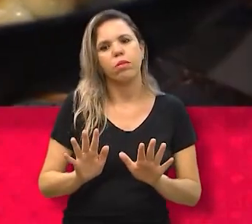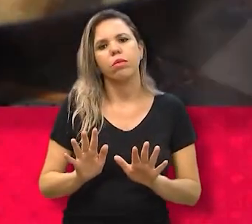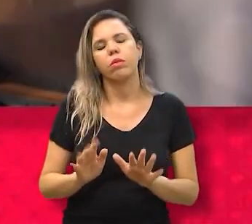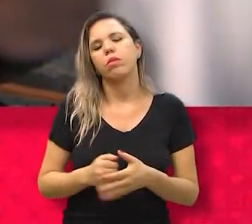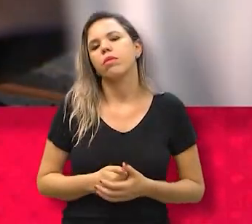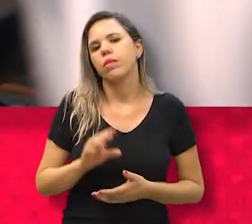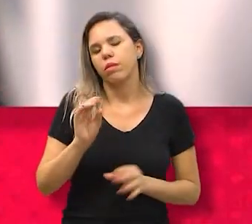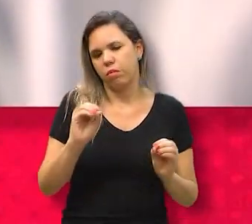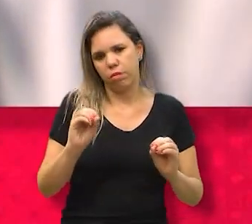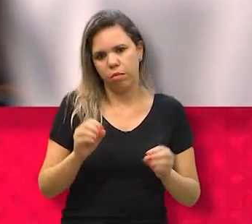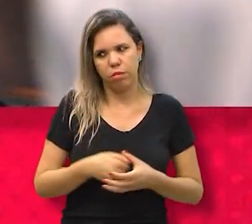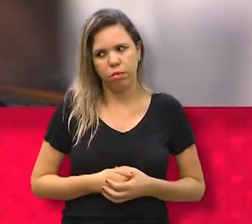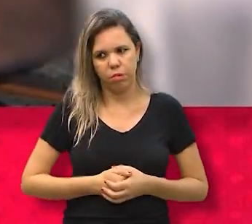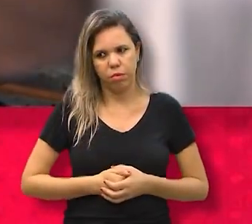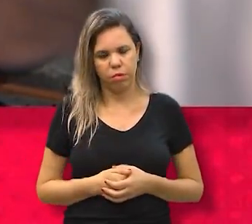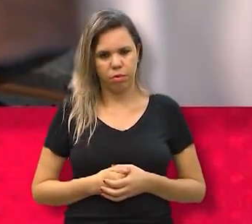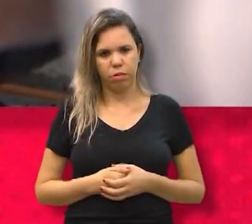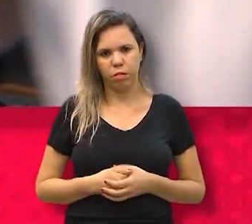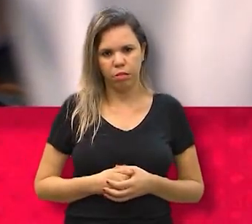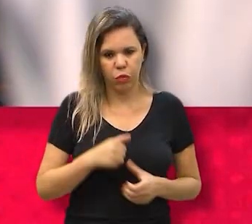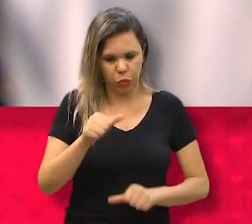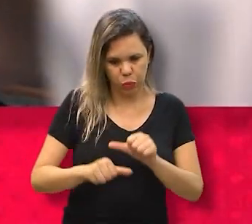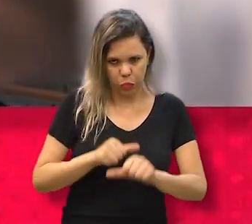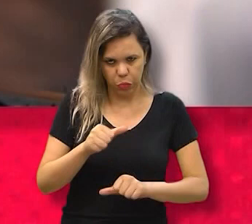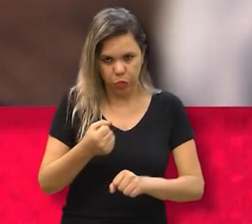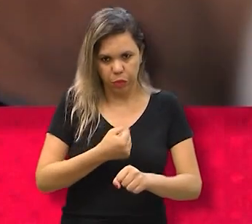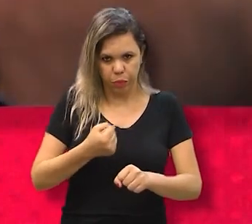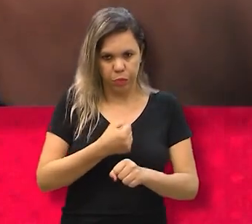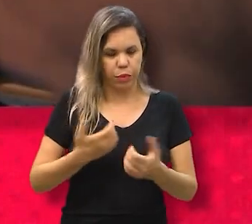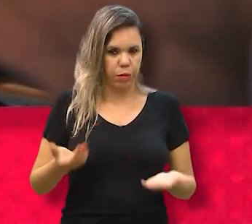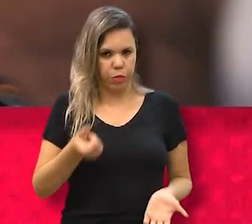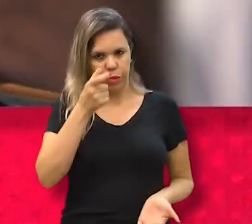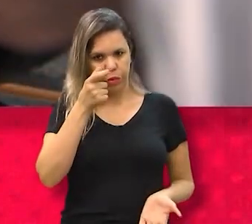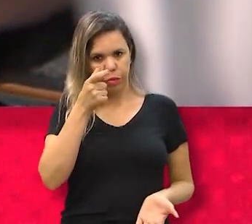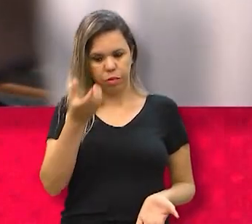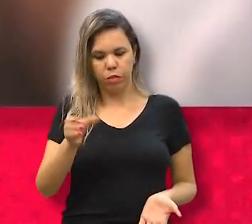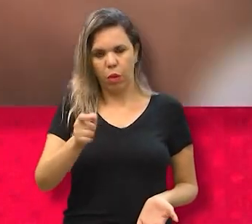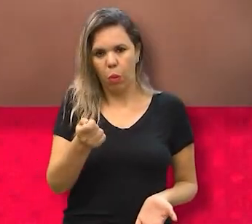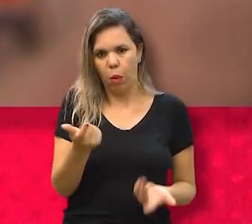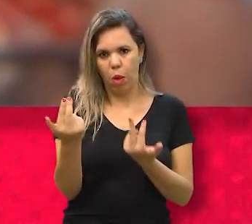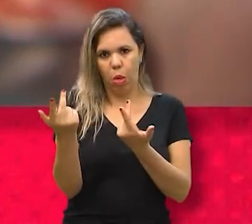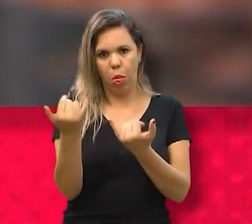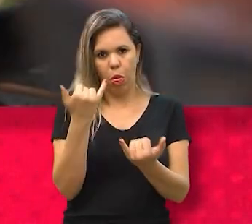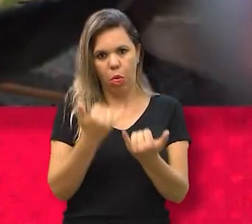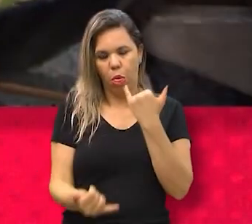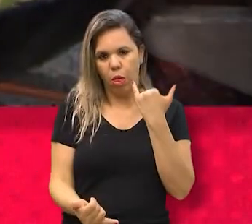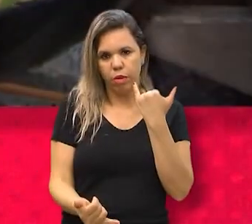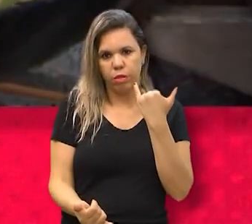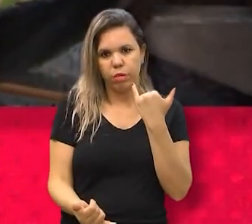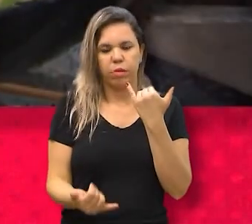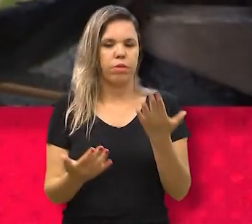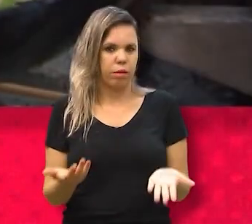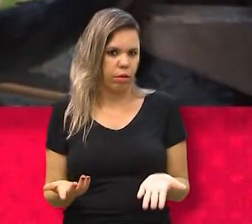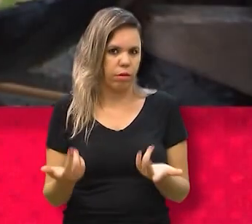bancada e não quer que grude nem um pouquinho e acaba ali mudando a receita. Quando vai ver, colocou quase a mesma quantidade